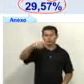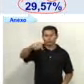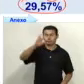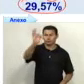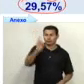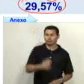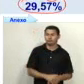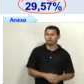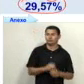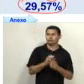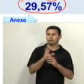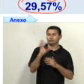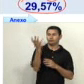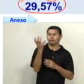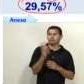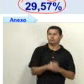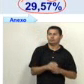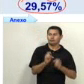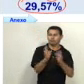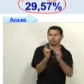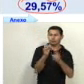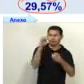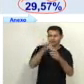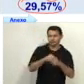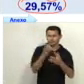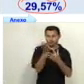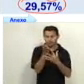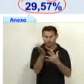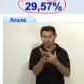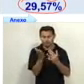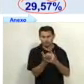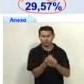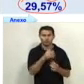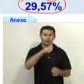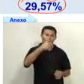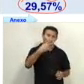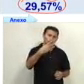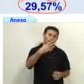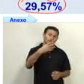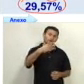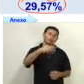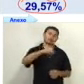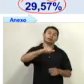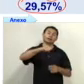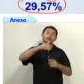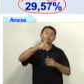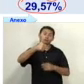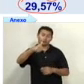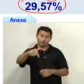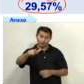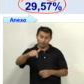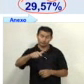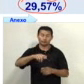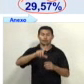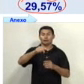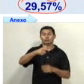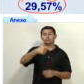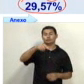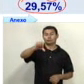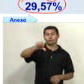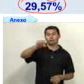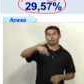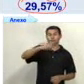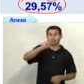probabilidade do evento vendas estarem entre 13 e 17 mil é de